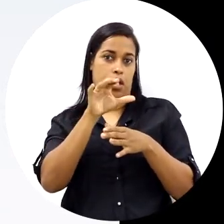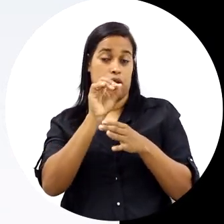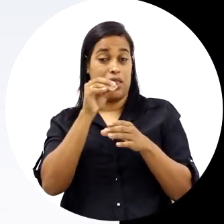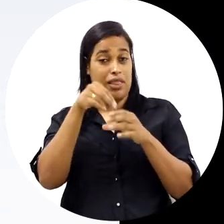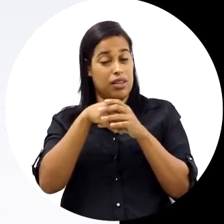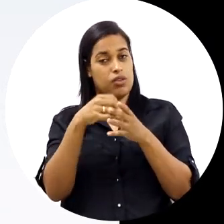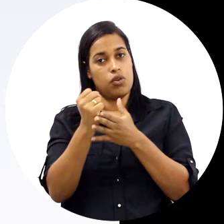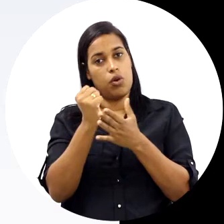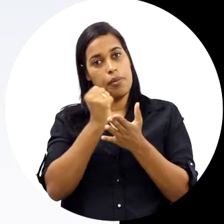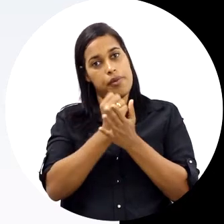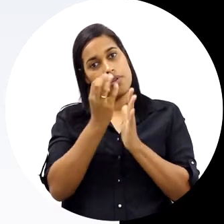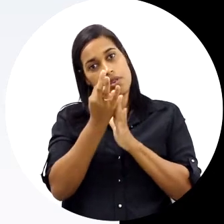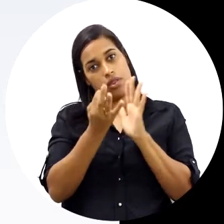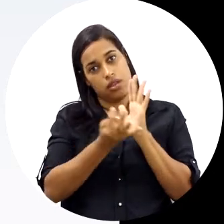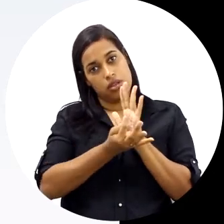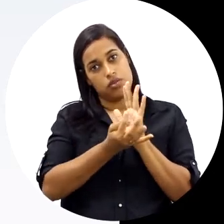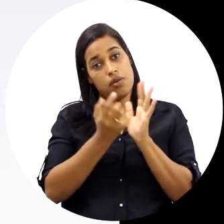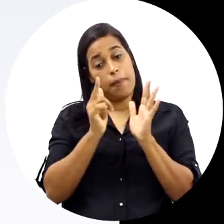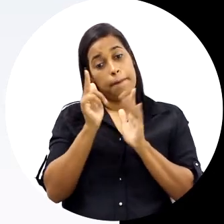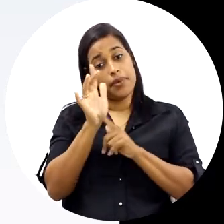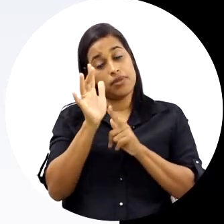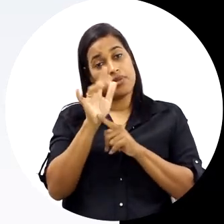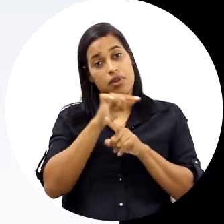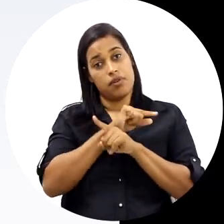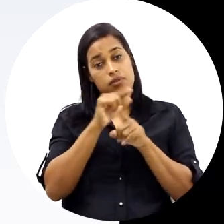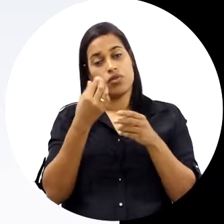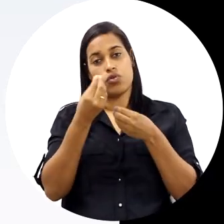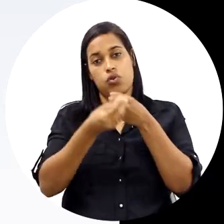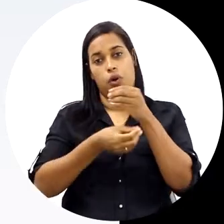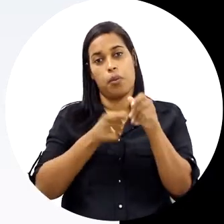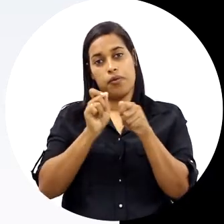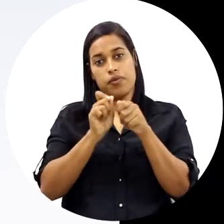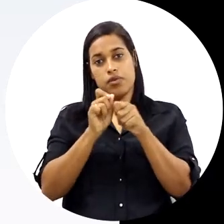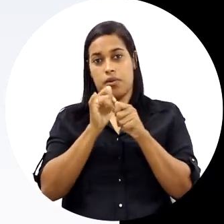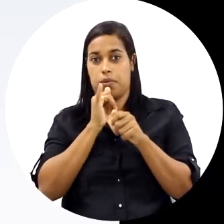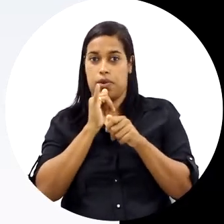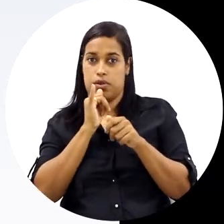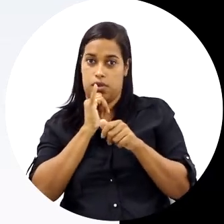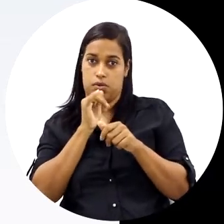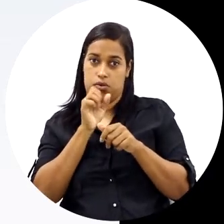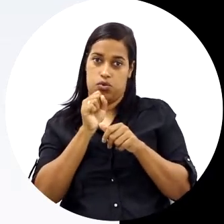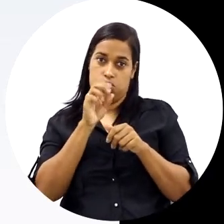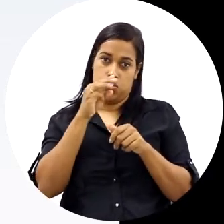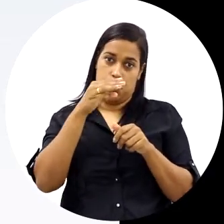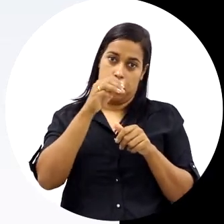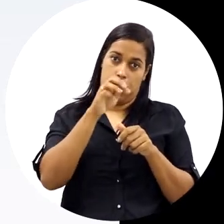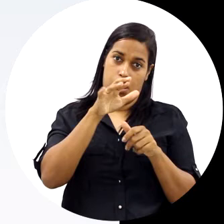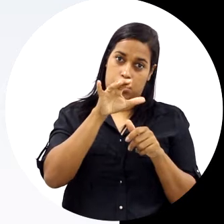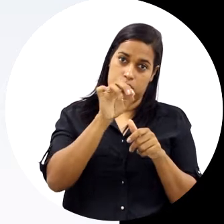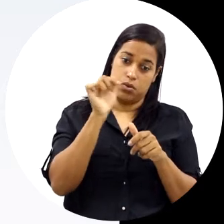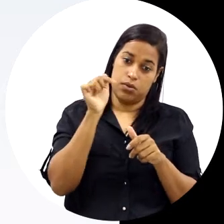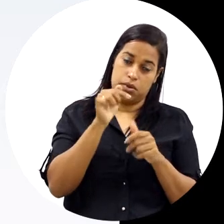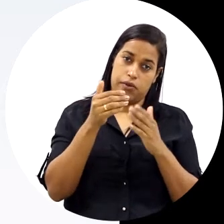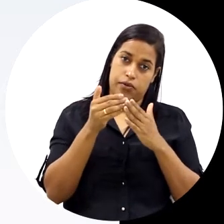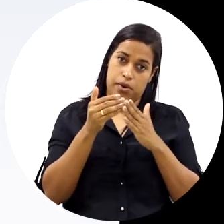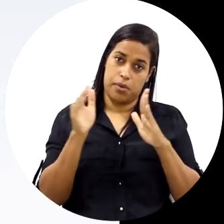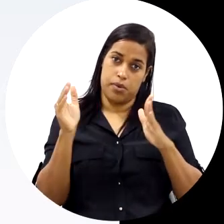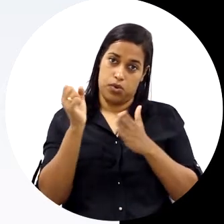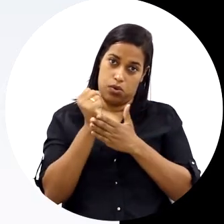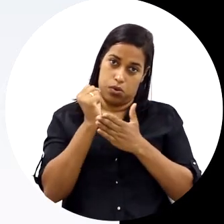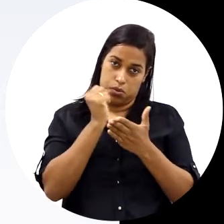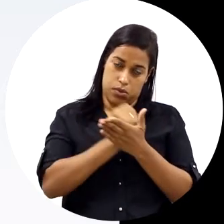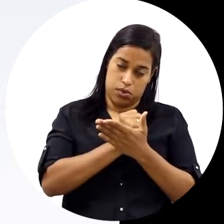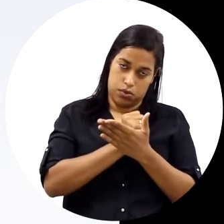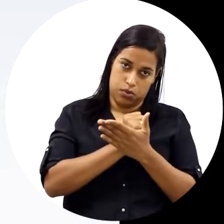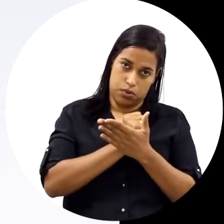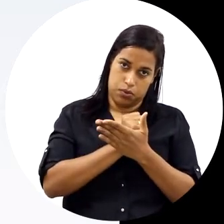texto. Para isso, eu vou apresentar aqui para vocês como fazer um exemplo de um sumário. Então, vamos lá, vou abrir aqui um